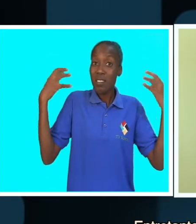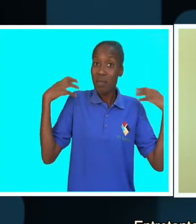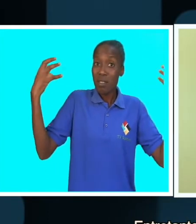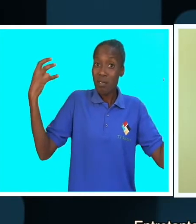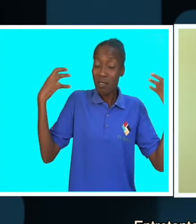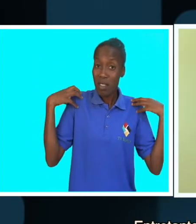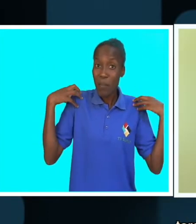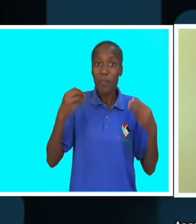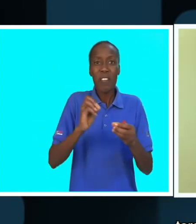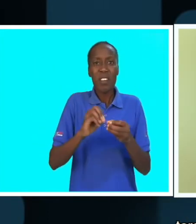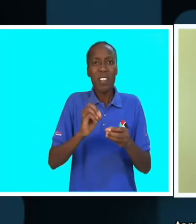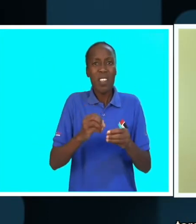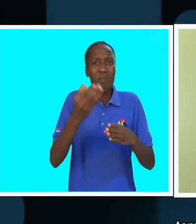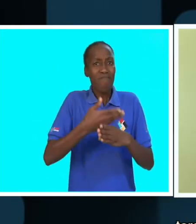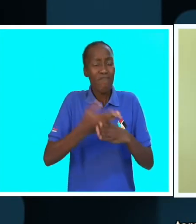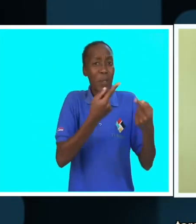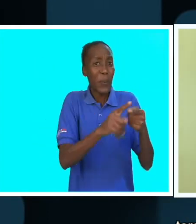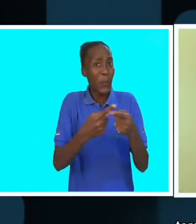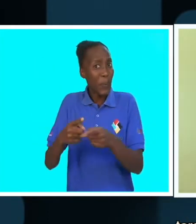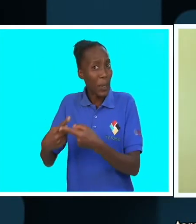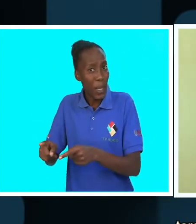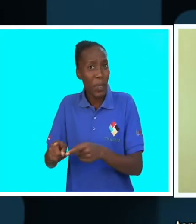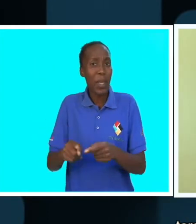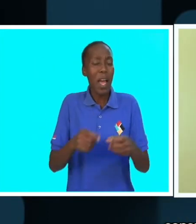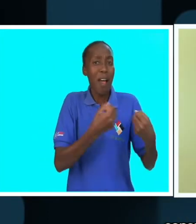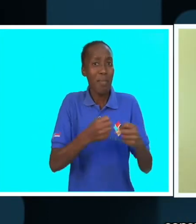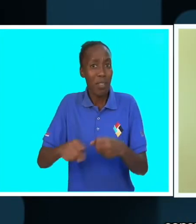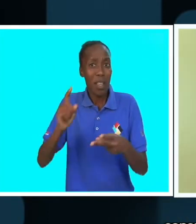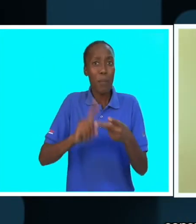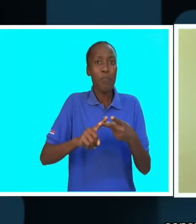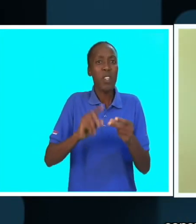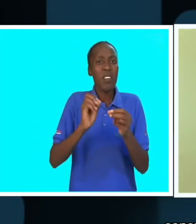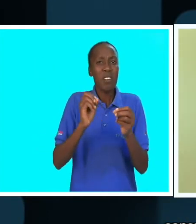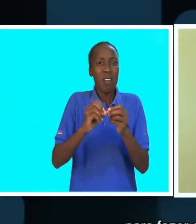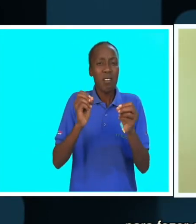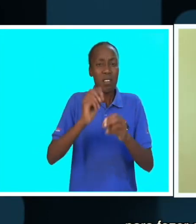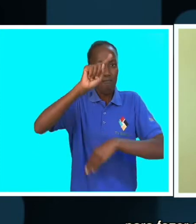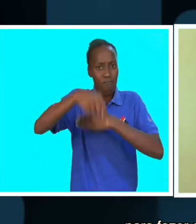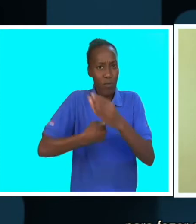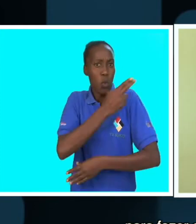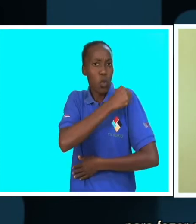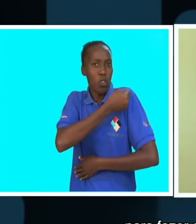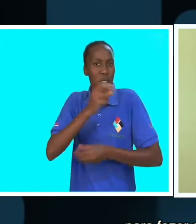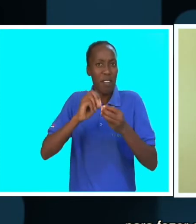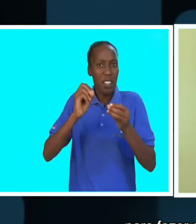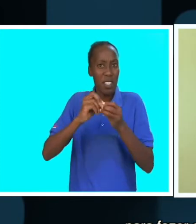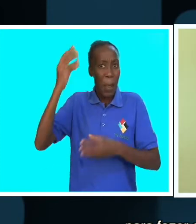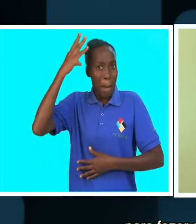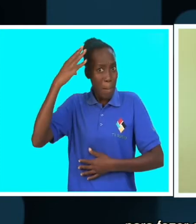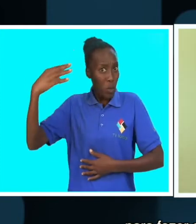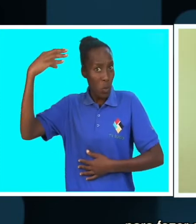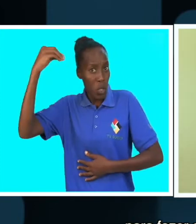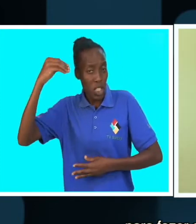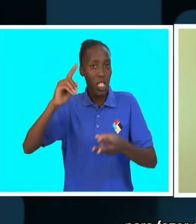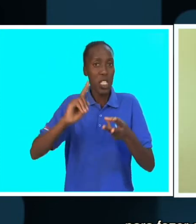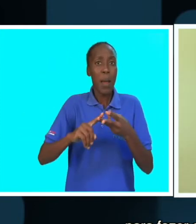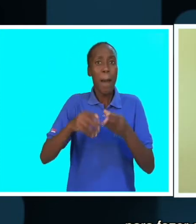fisioterapia, terapia ocupacional, consultas de psicologia para fazer com que o paciente